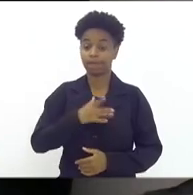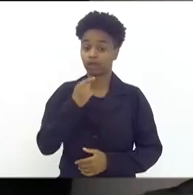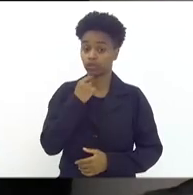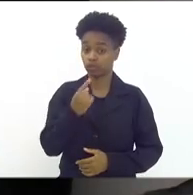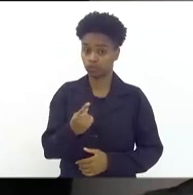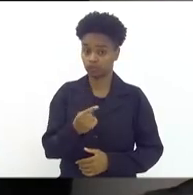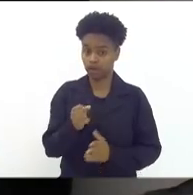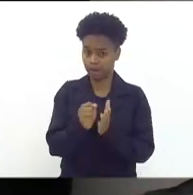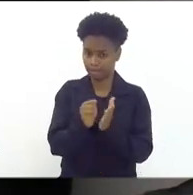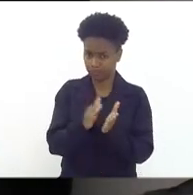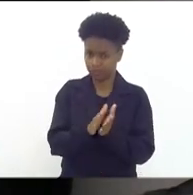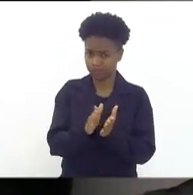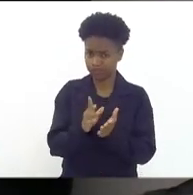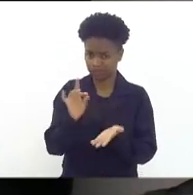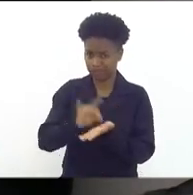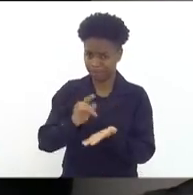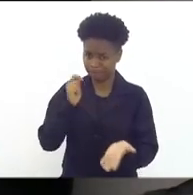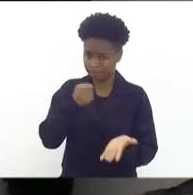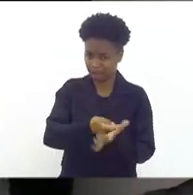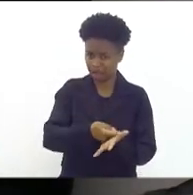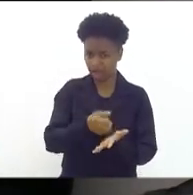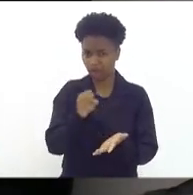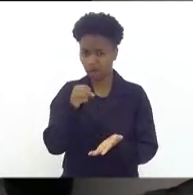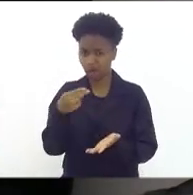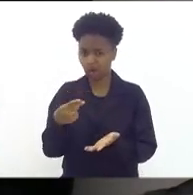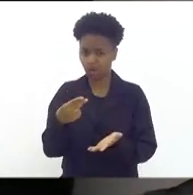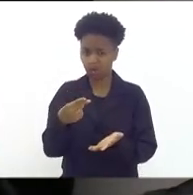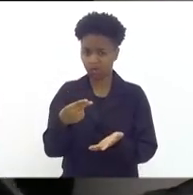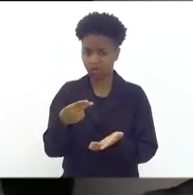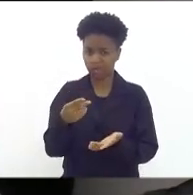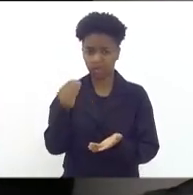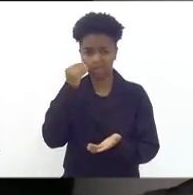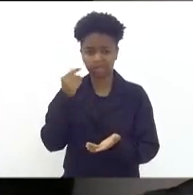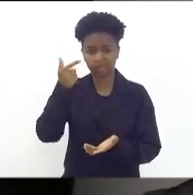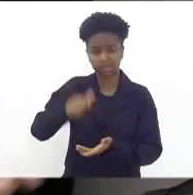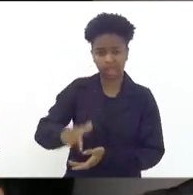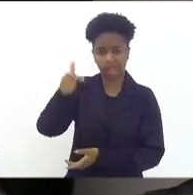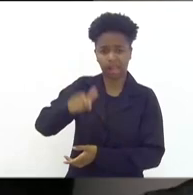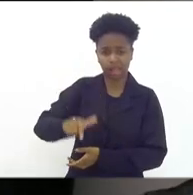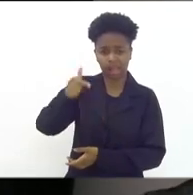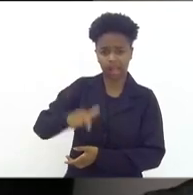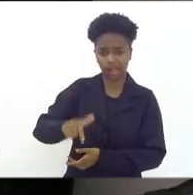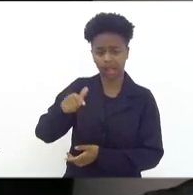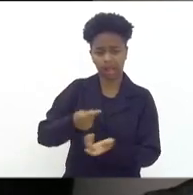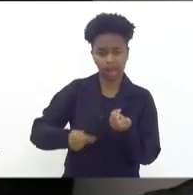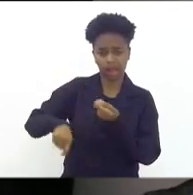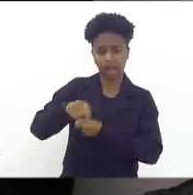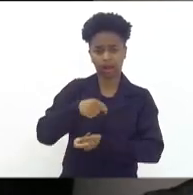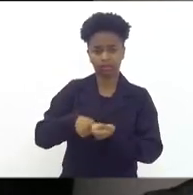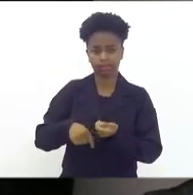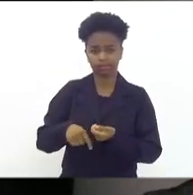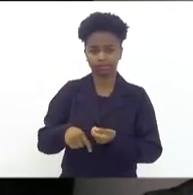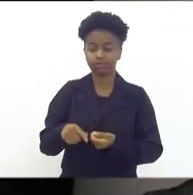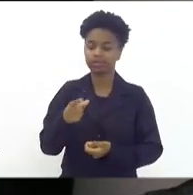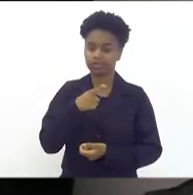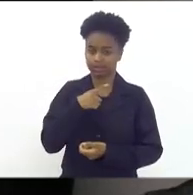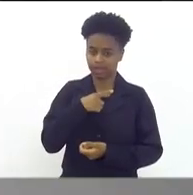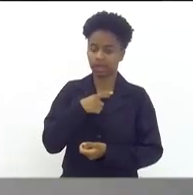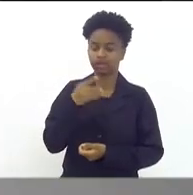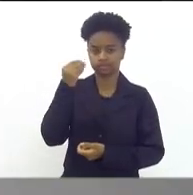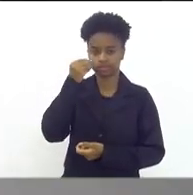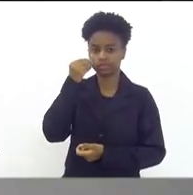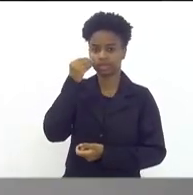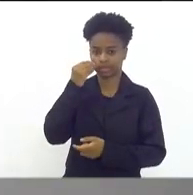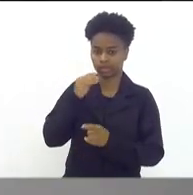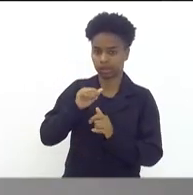essas multas São pagas realmente ou fica naquele negócio de recorre recorre recorre que a gente vem vários órgãos em São Paulo tem tem recurso sim